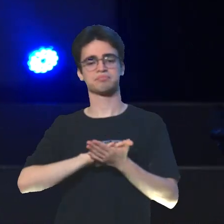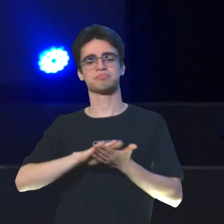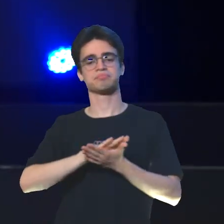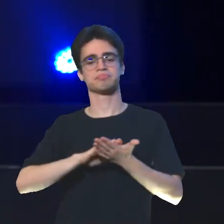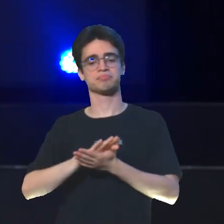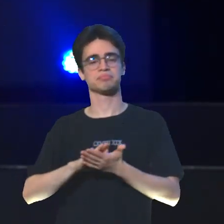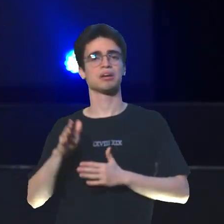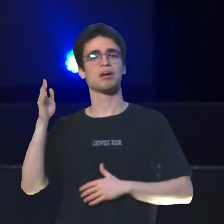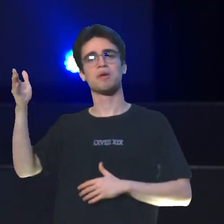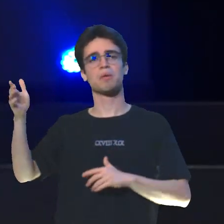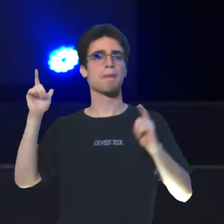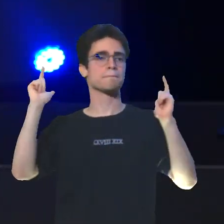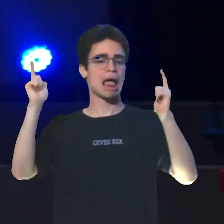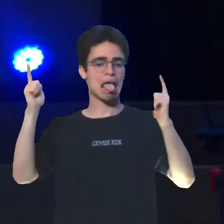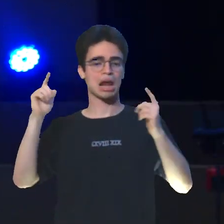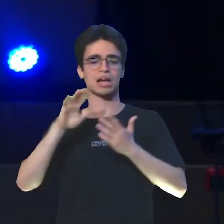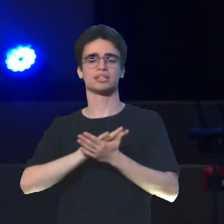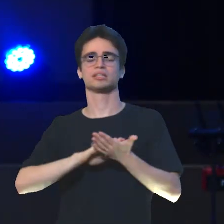mais foi numa balada.